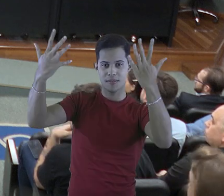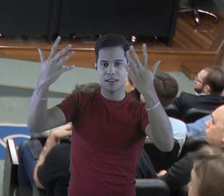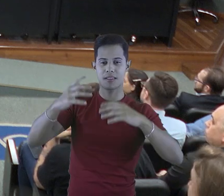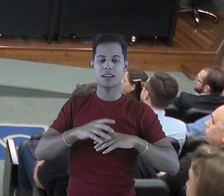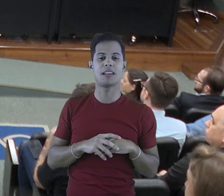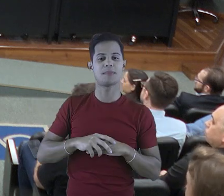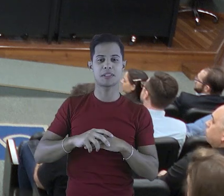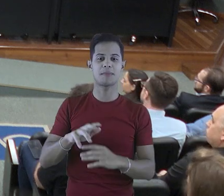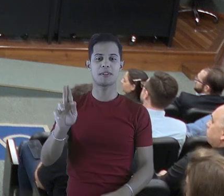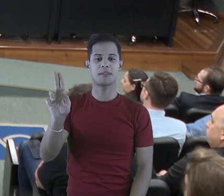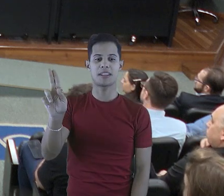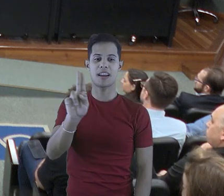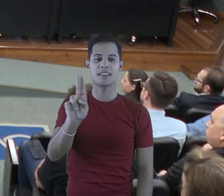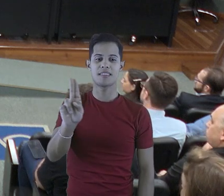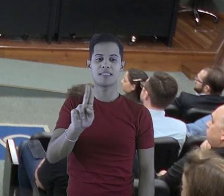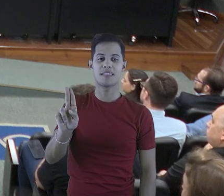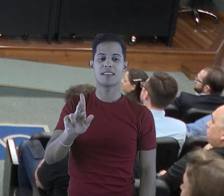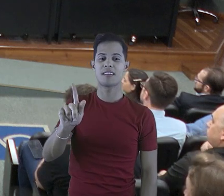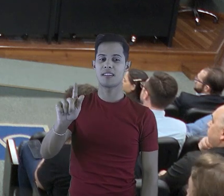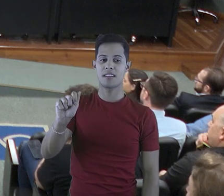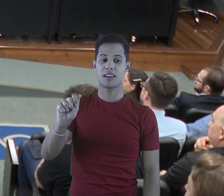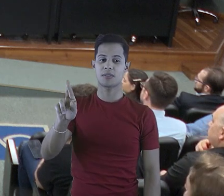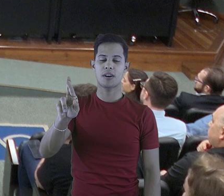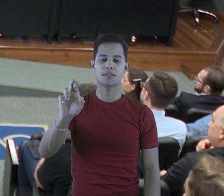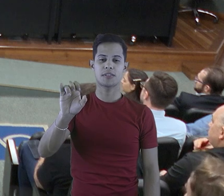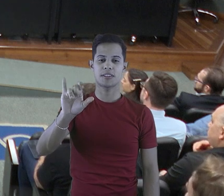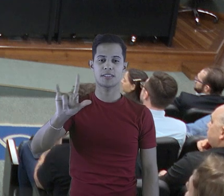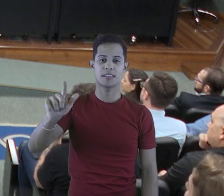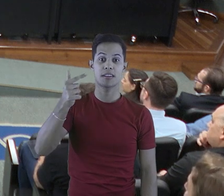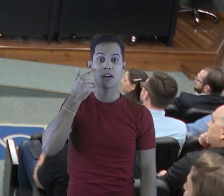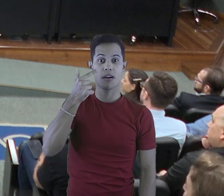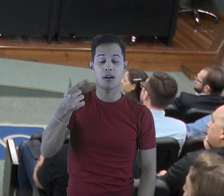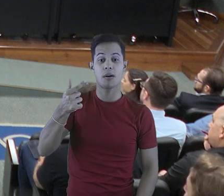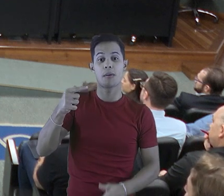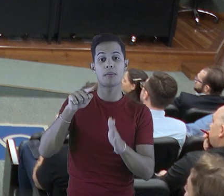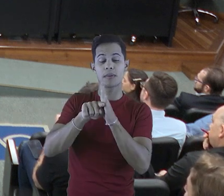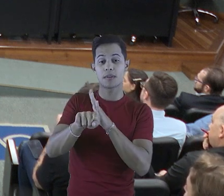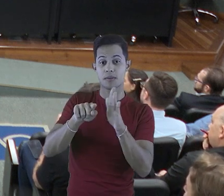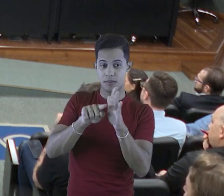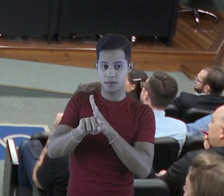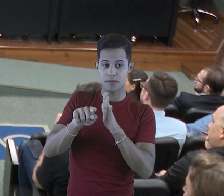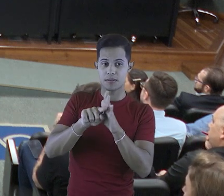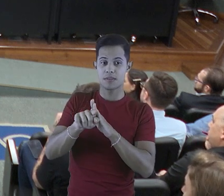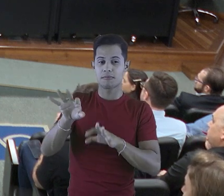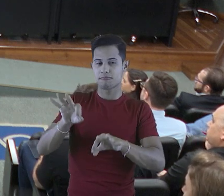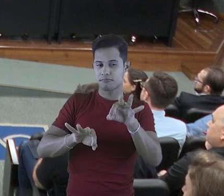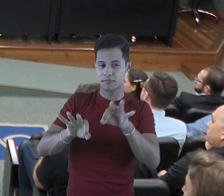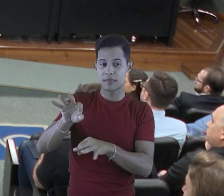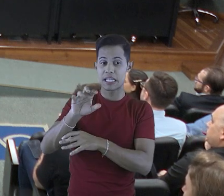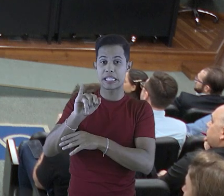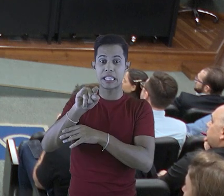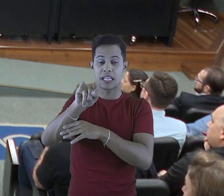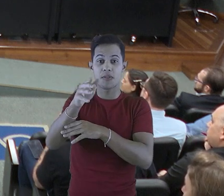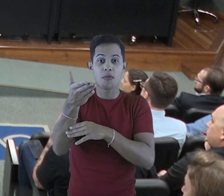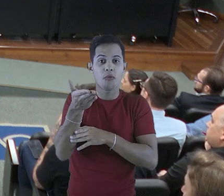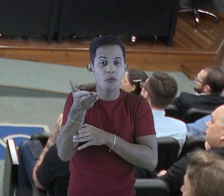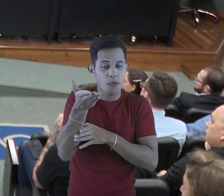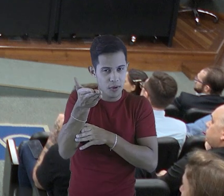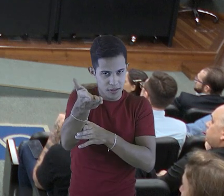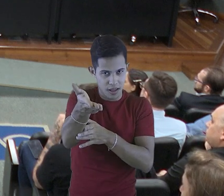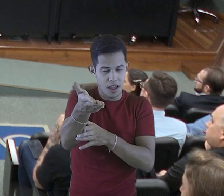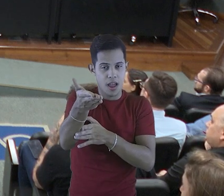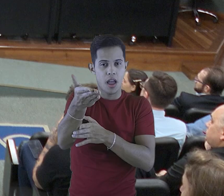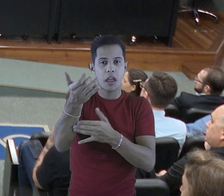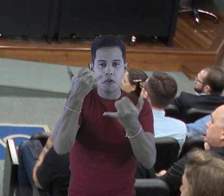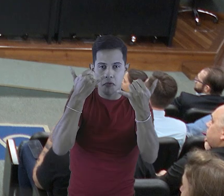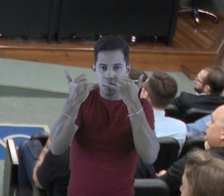pergunta para a gente elaborar mais uma outra questão. Se você, Gabriela, tornou esse dado público, esse dado não é protegido